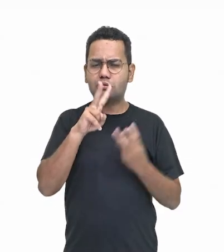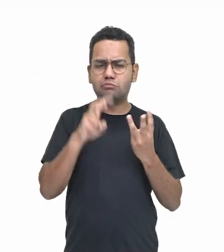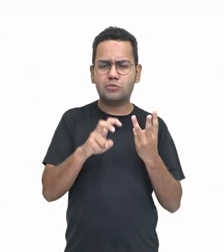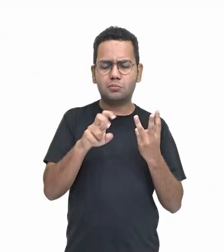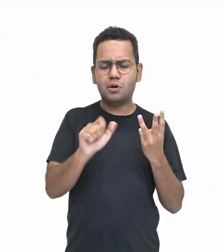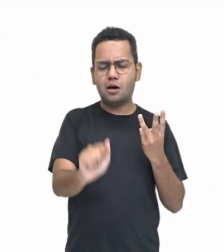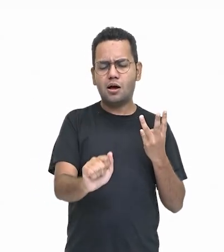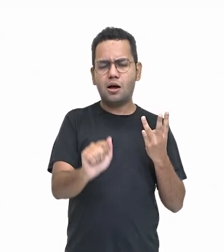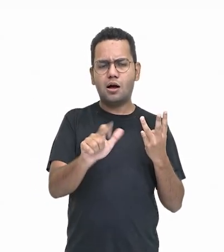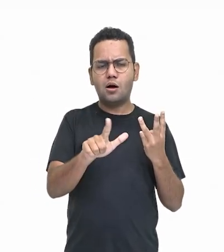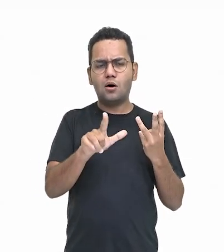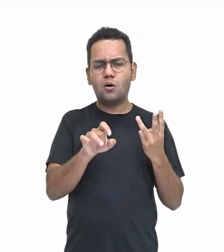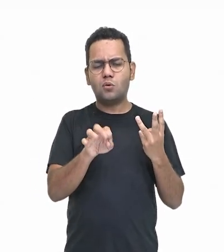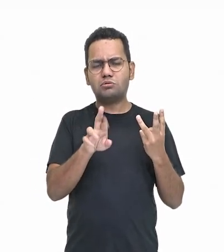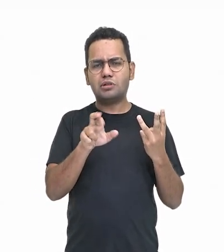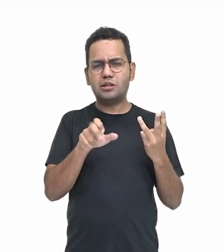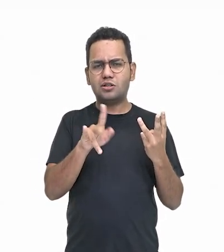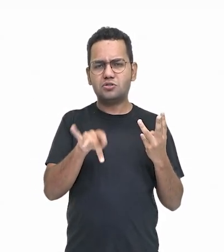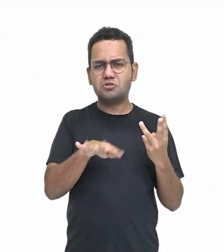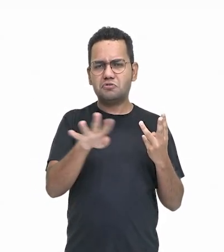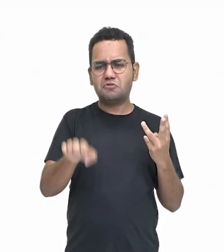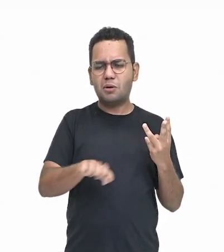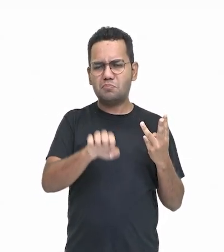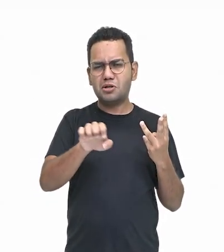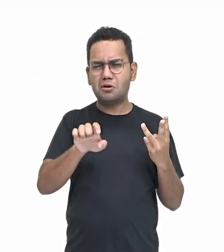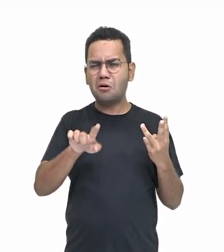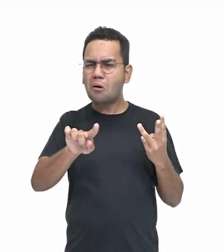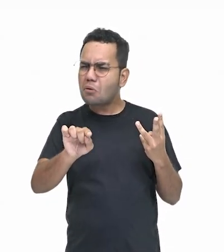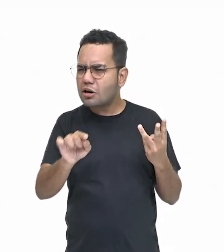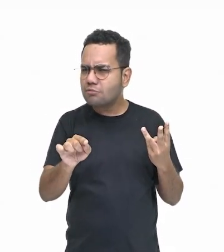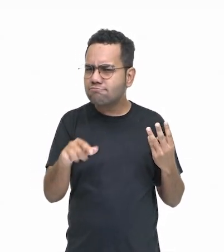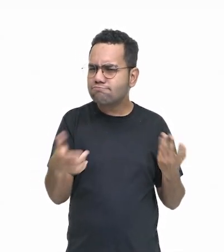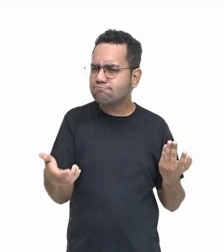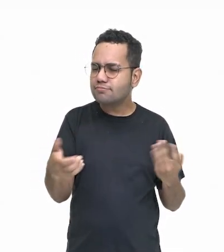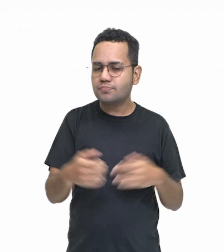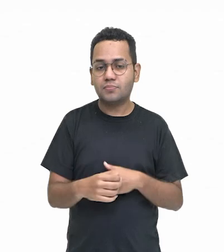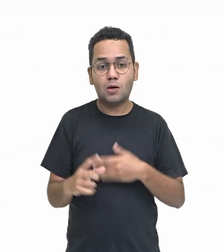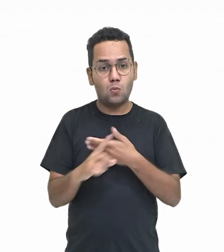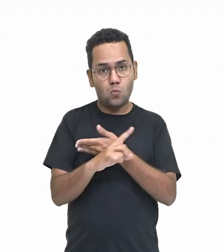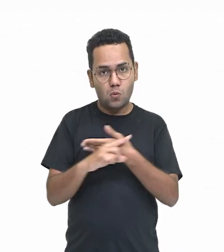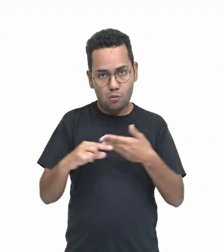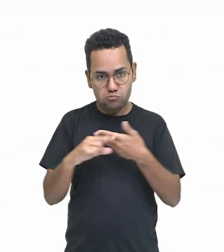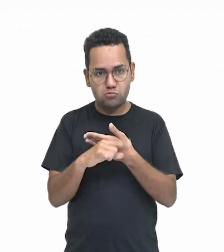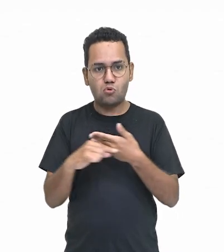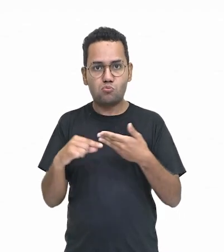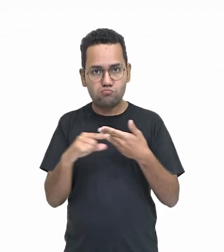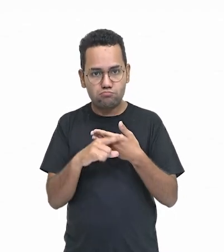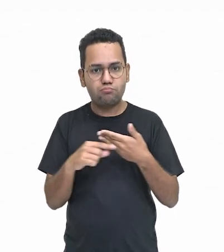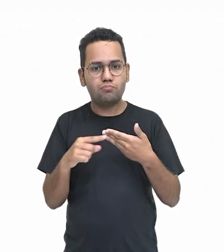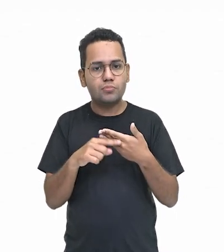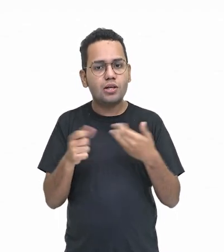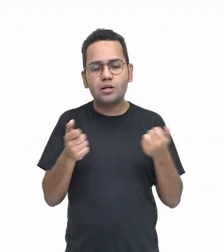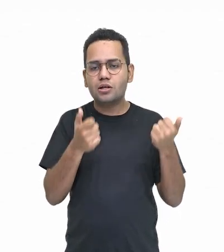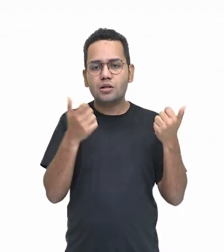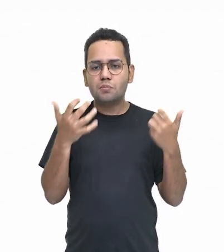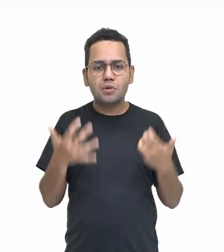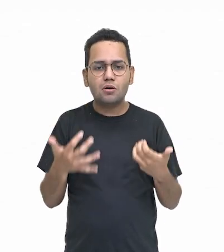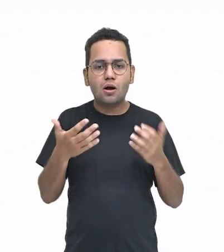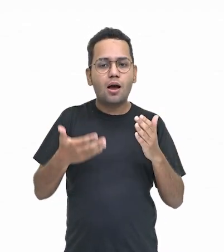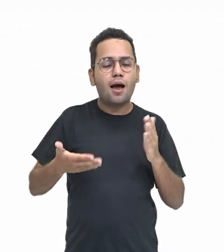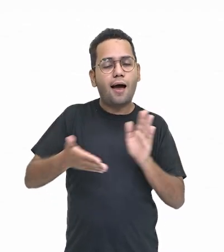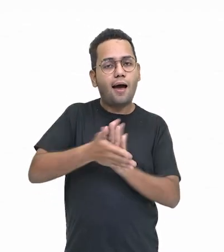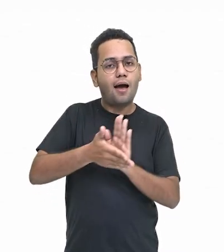lá, rapidamente, para rememorarmos. White-Mills propôs sua versão ideal da prática sociológica,